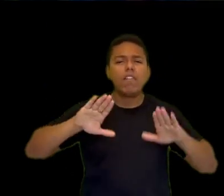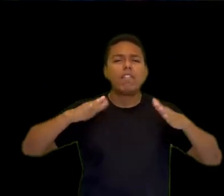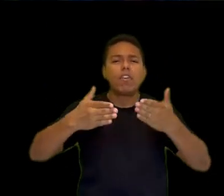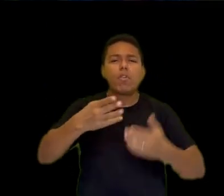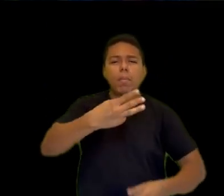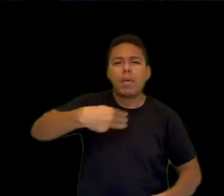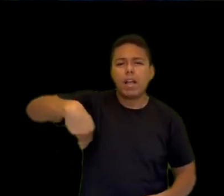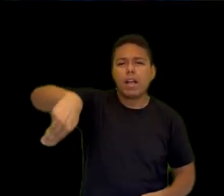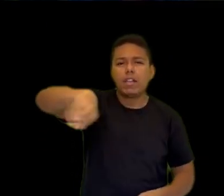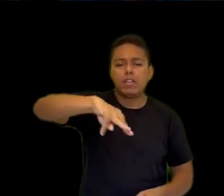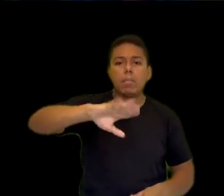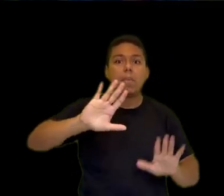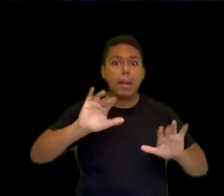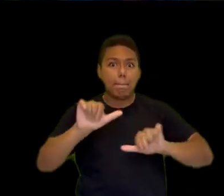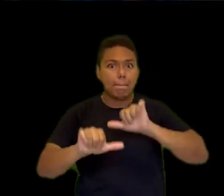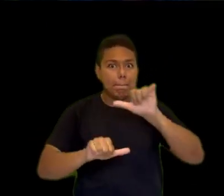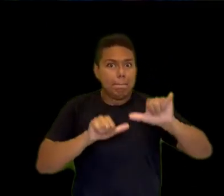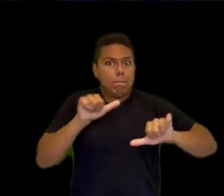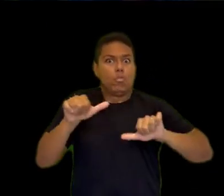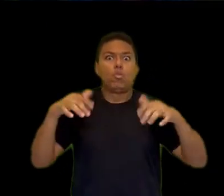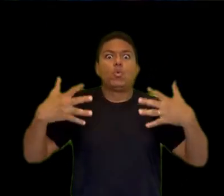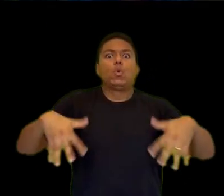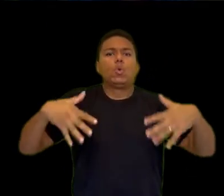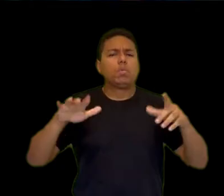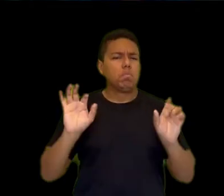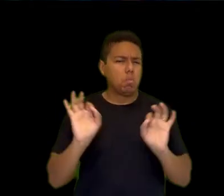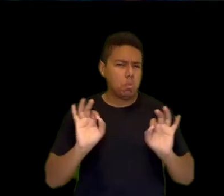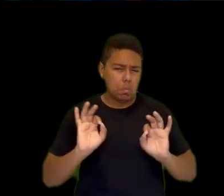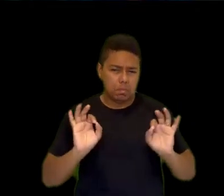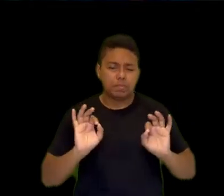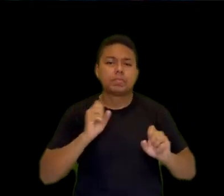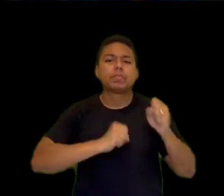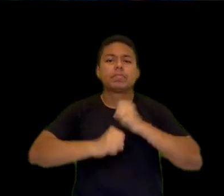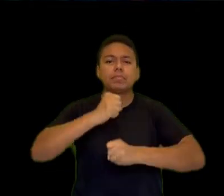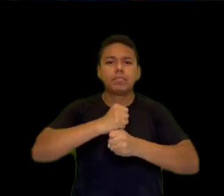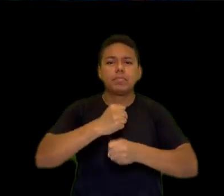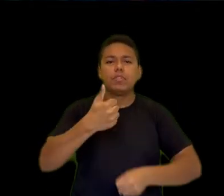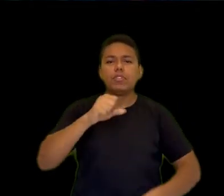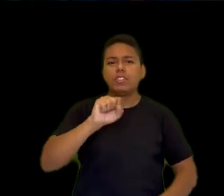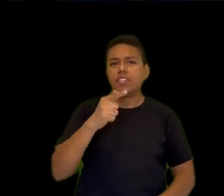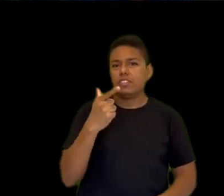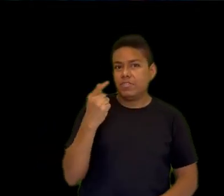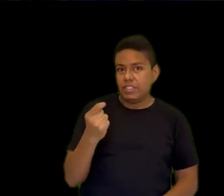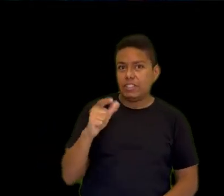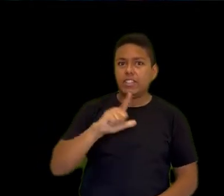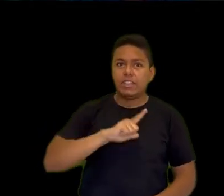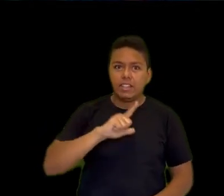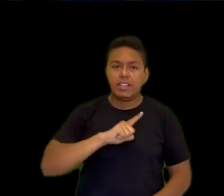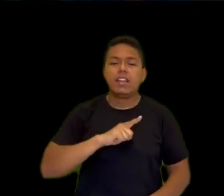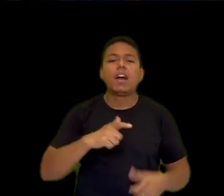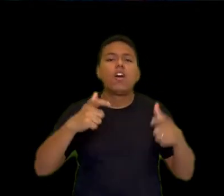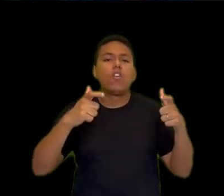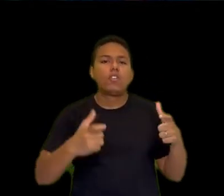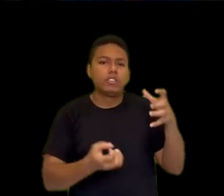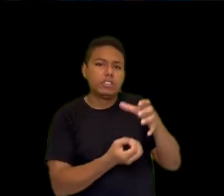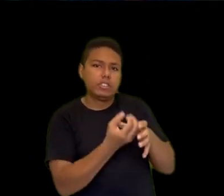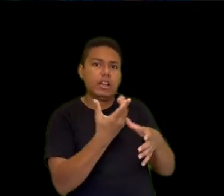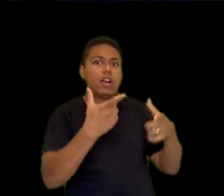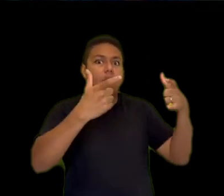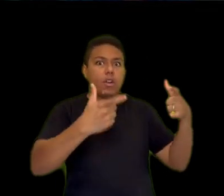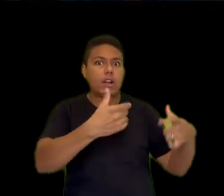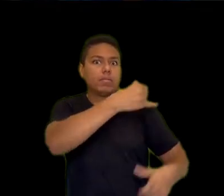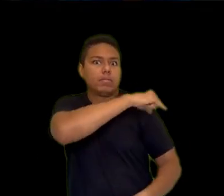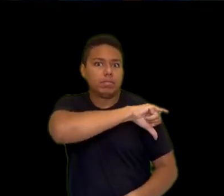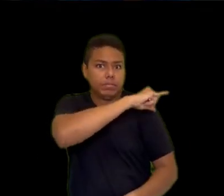a criação da Inspetoria de Saúde Pública no Porto do Rio de Janeiro. Em 1832, a promulgação do primeiro Código